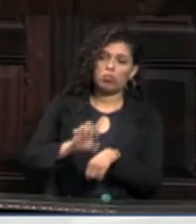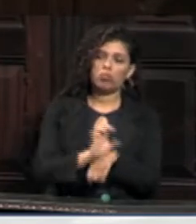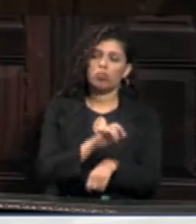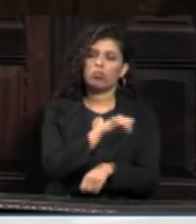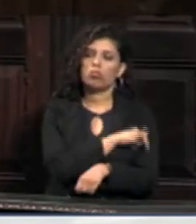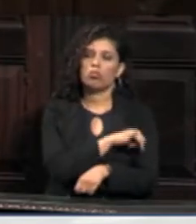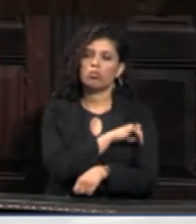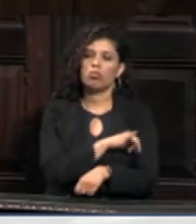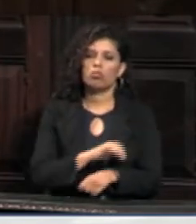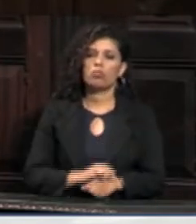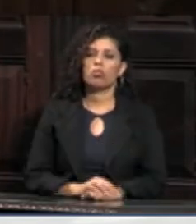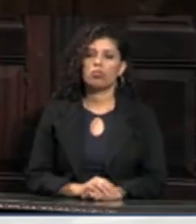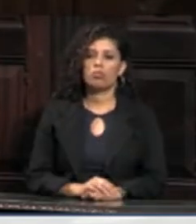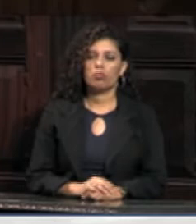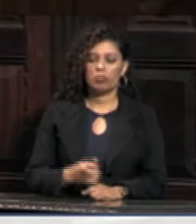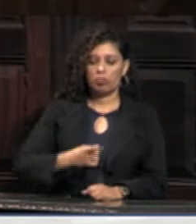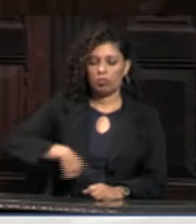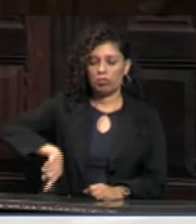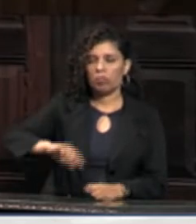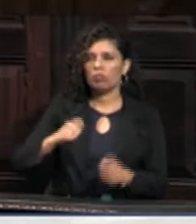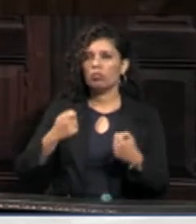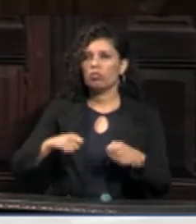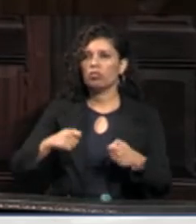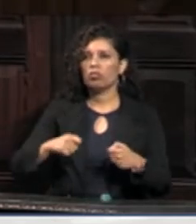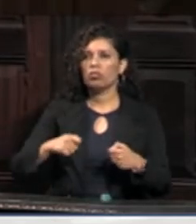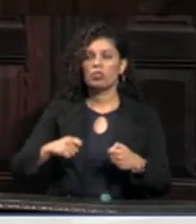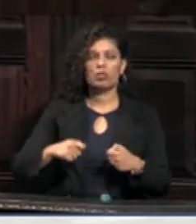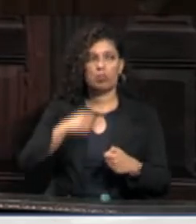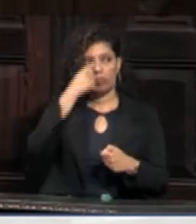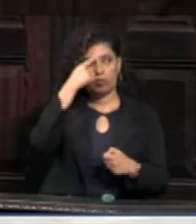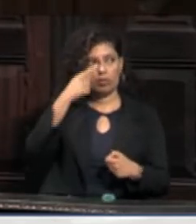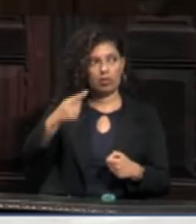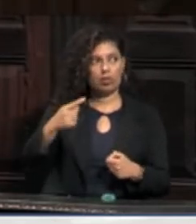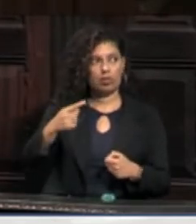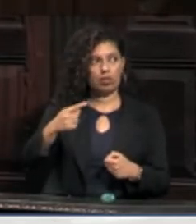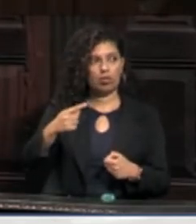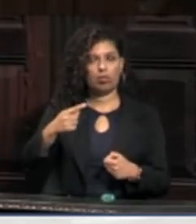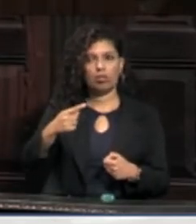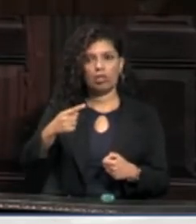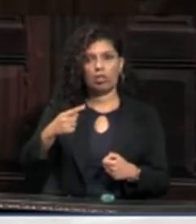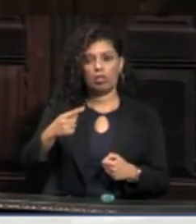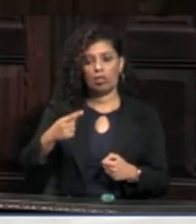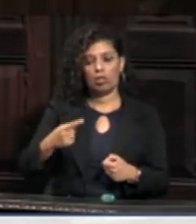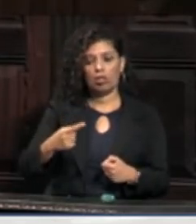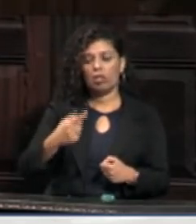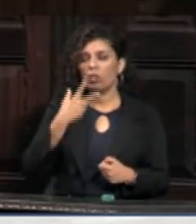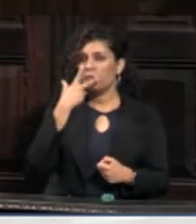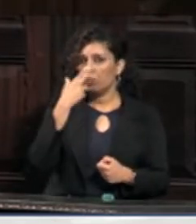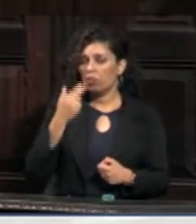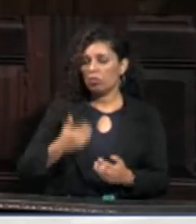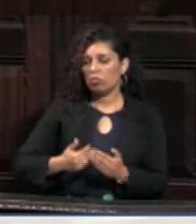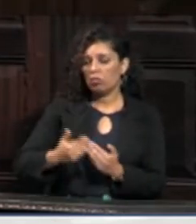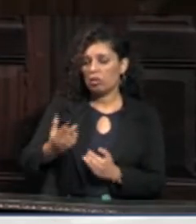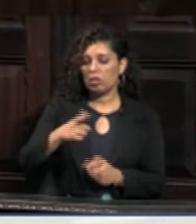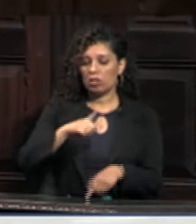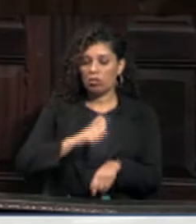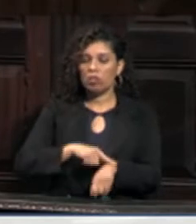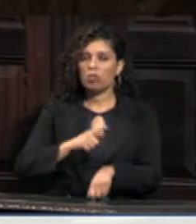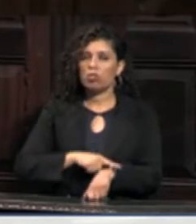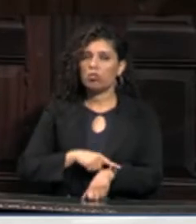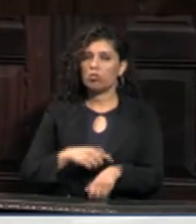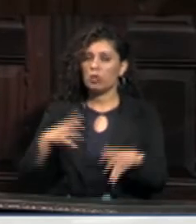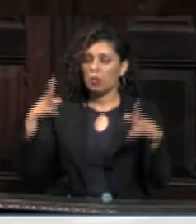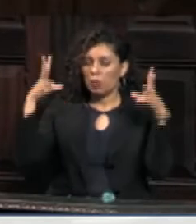é a possibilidade de se viver tempos sombrios. E